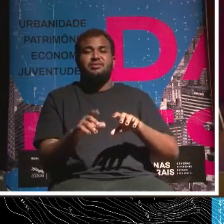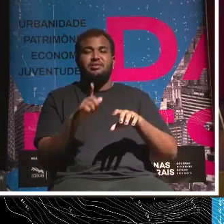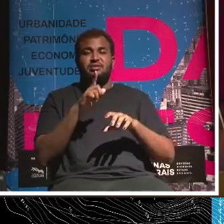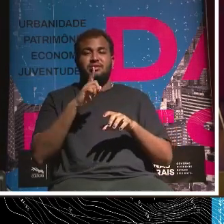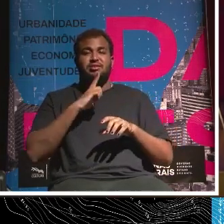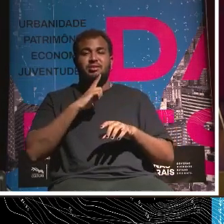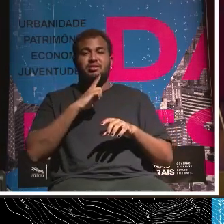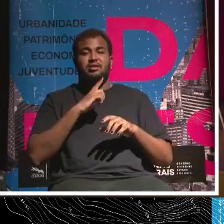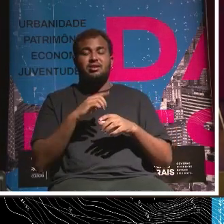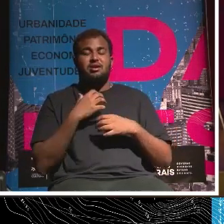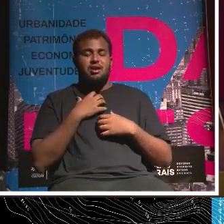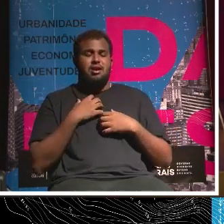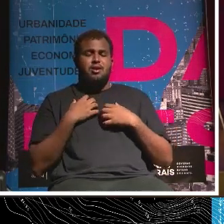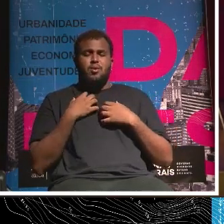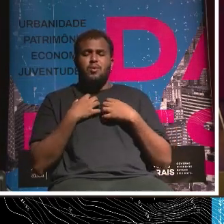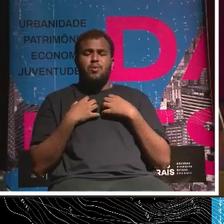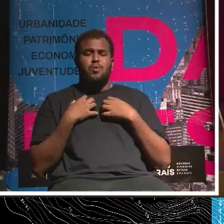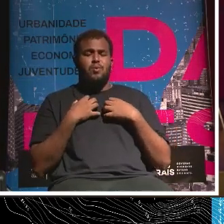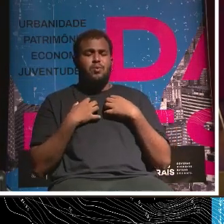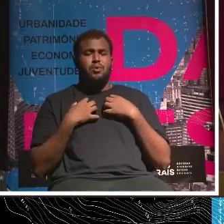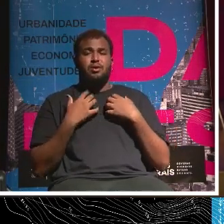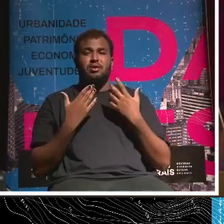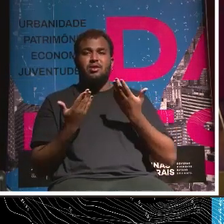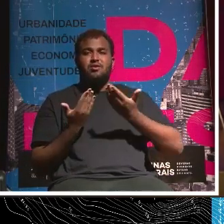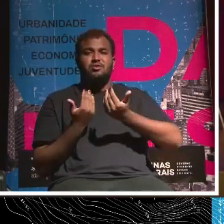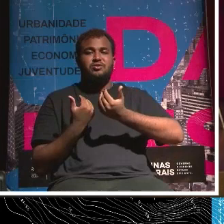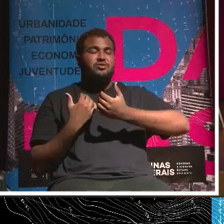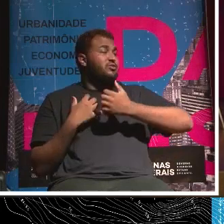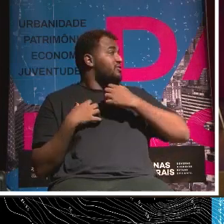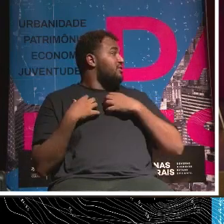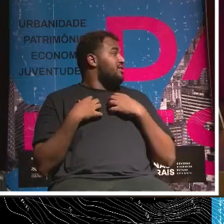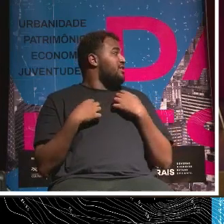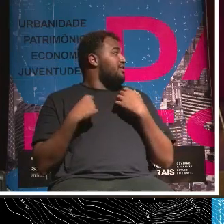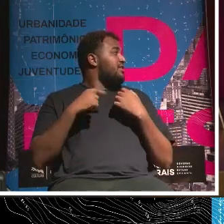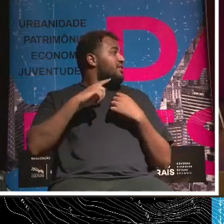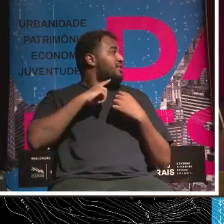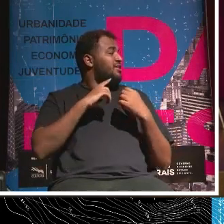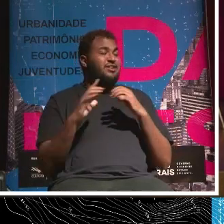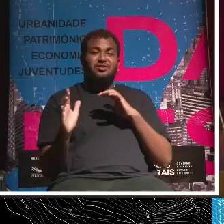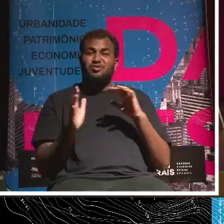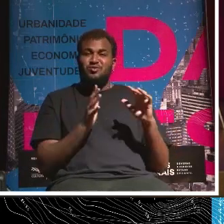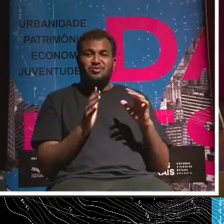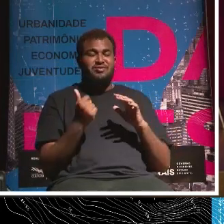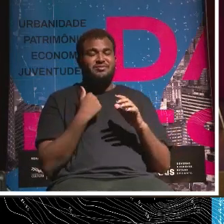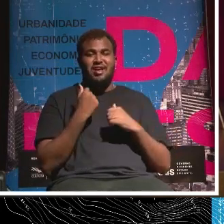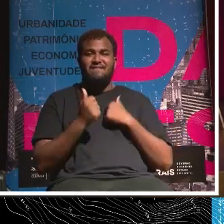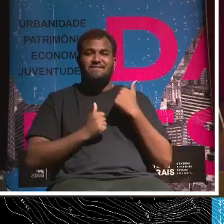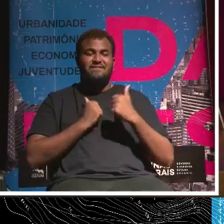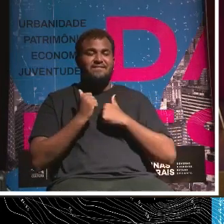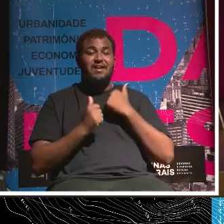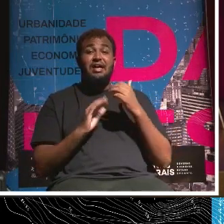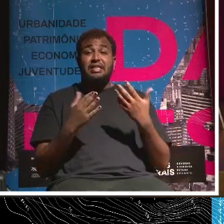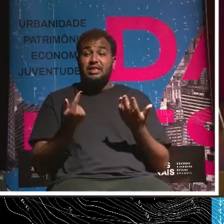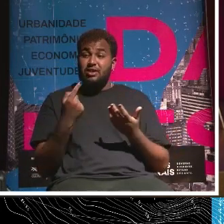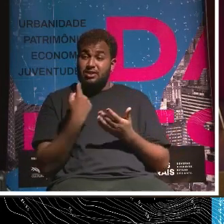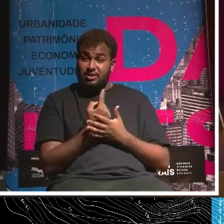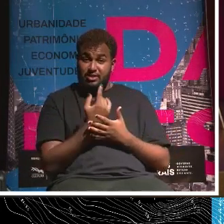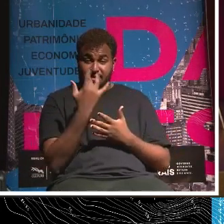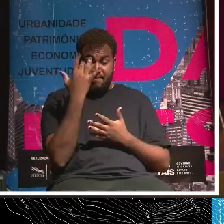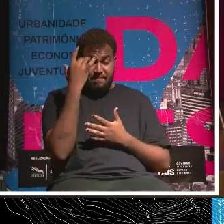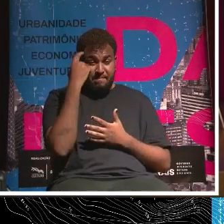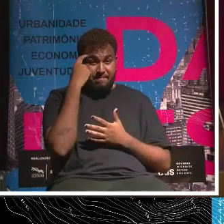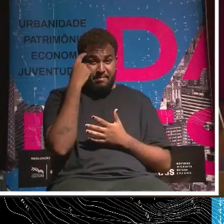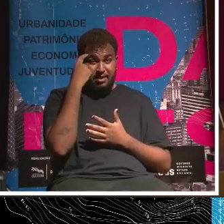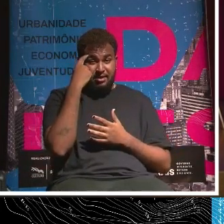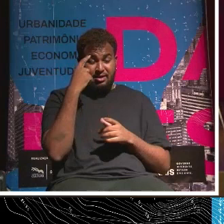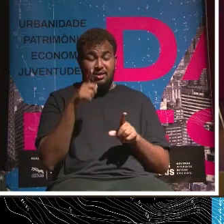inquietação também, porque a gente é inquieta, a juventude inquieta. Né? Vocês viram aqui que eu fico assim, né? Inquieta. De pensar a